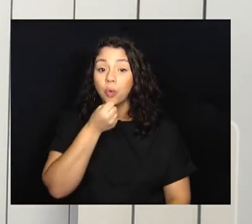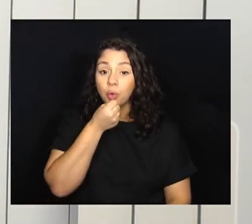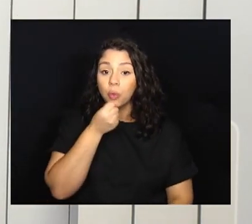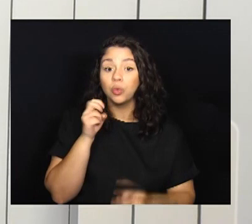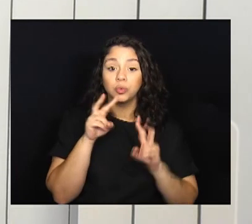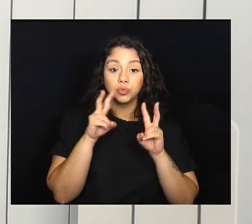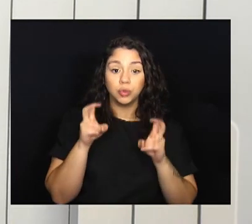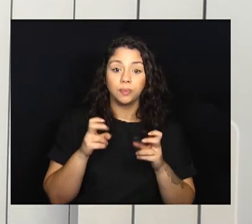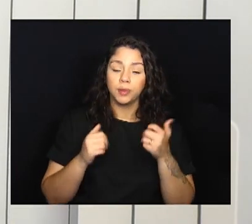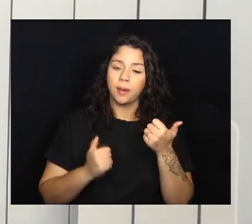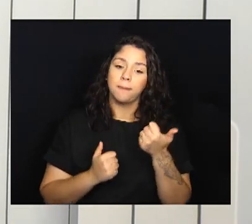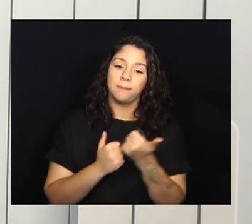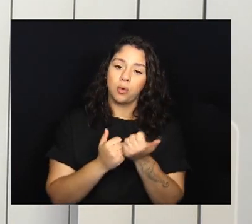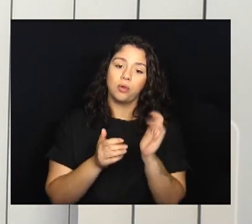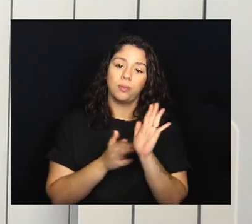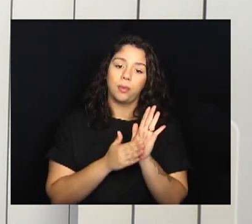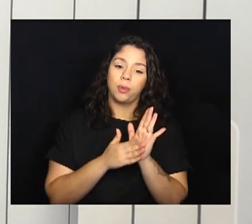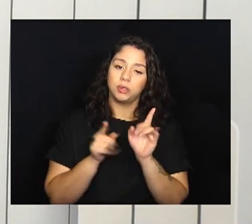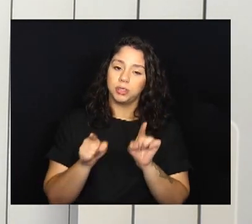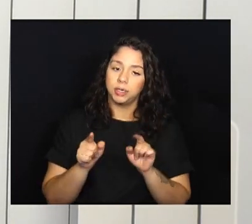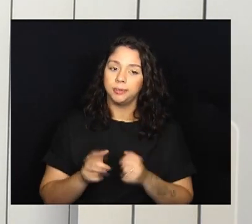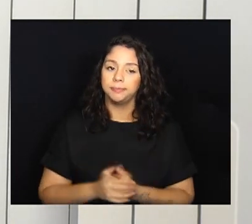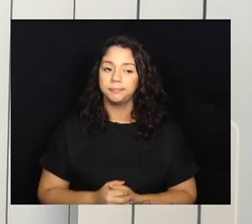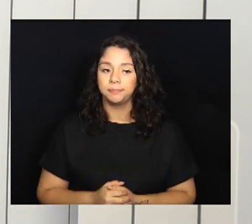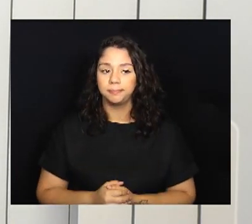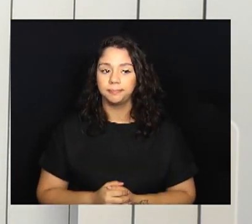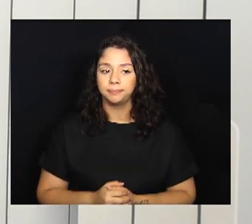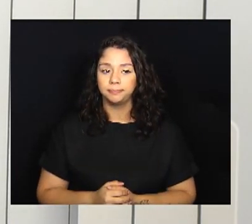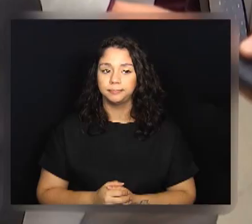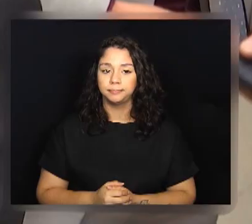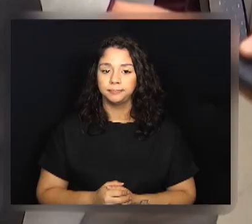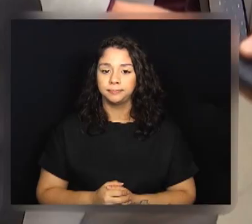do apoio à iniciativa.